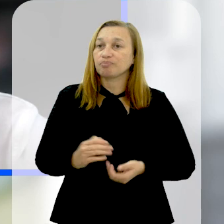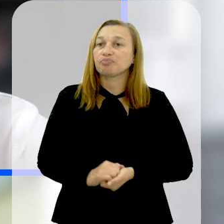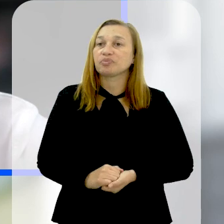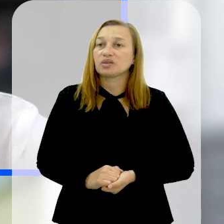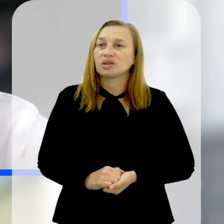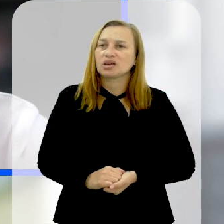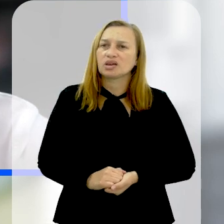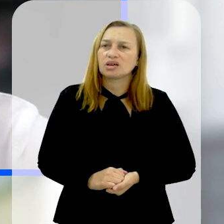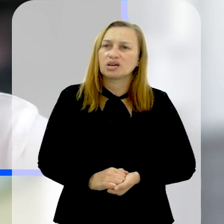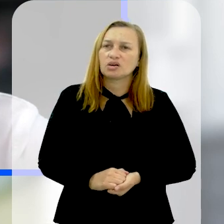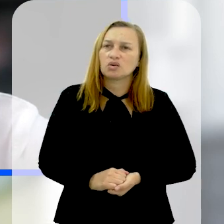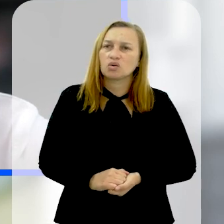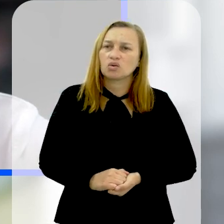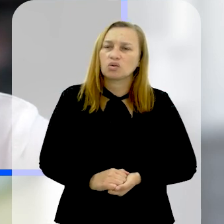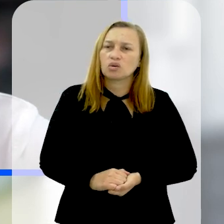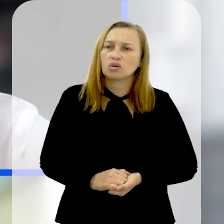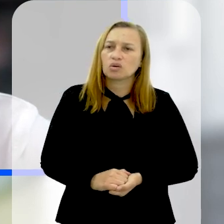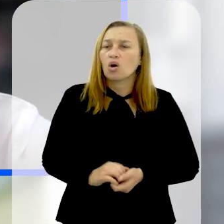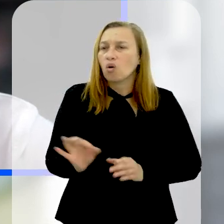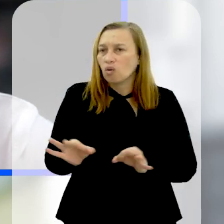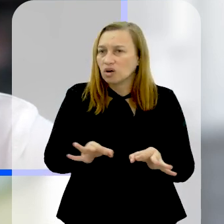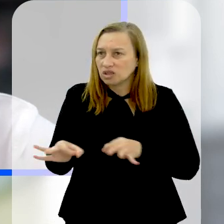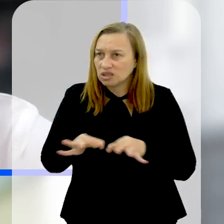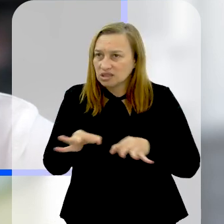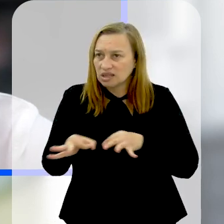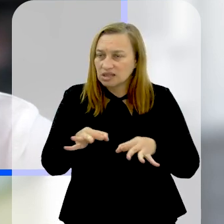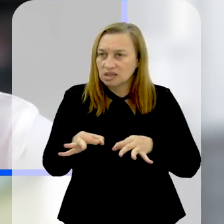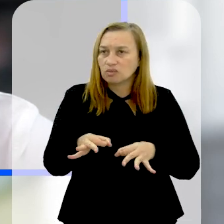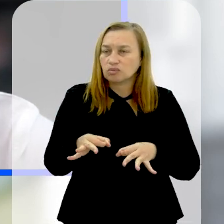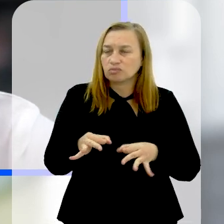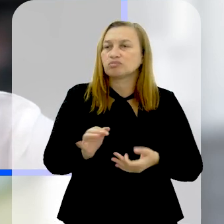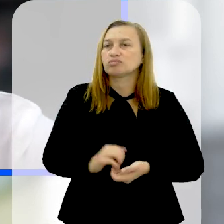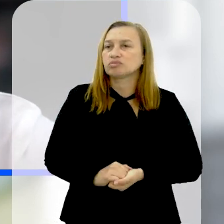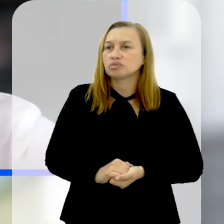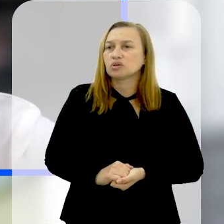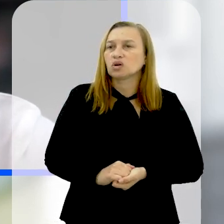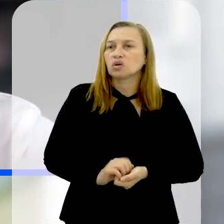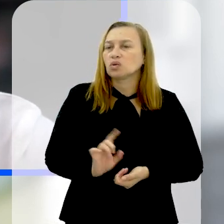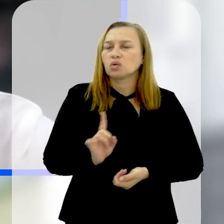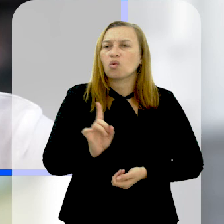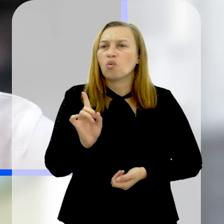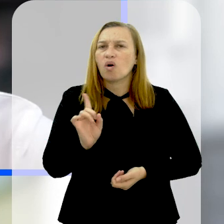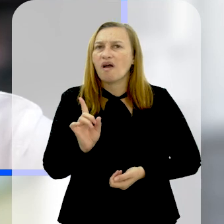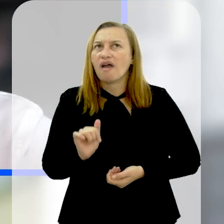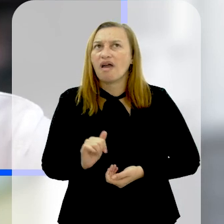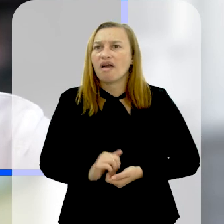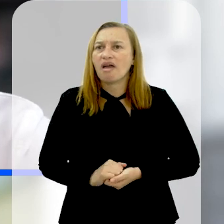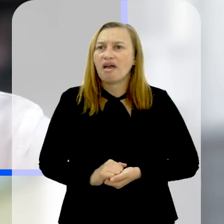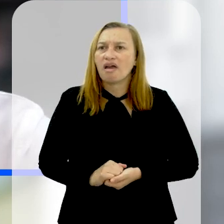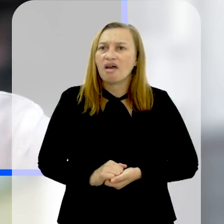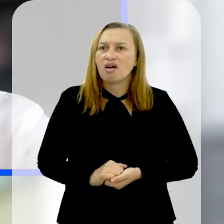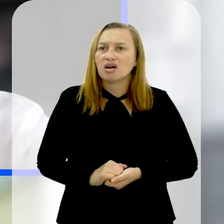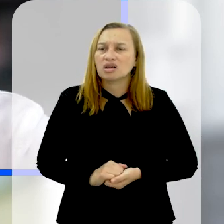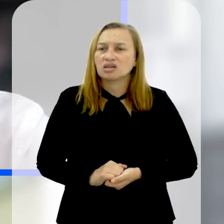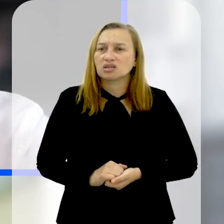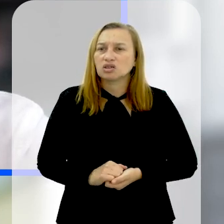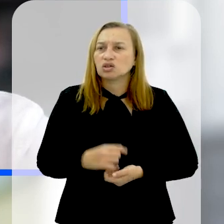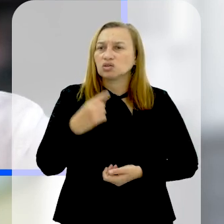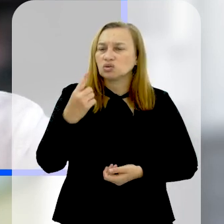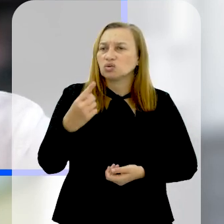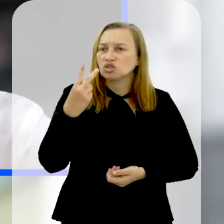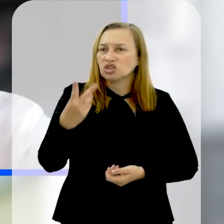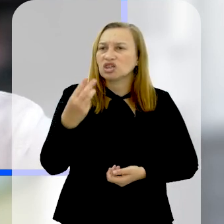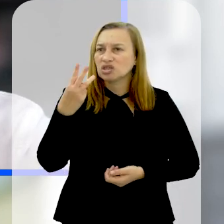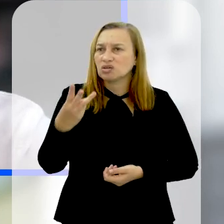Perfeito. Acho que a palavra é essa, é organização, planejamento, né? E não é assim,